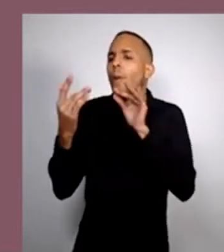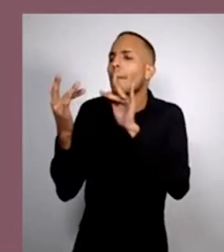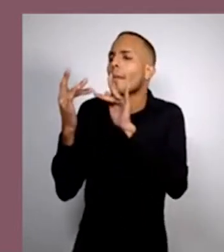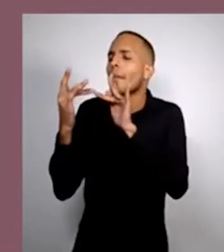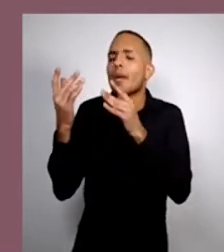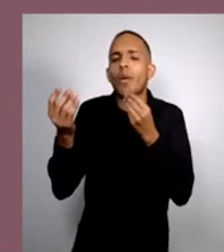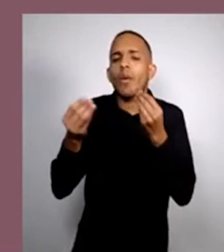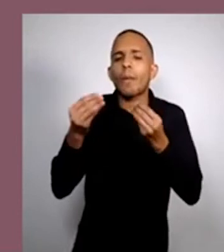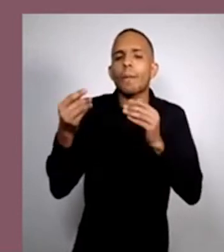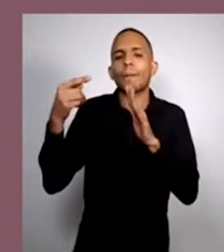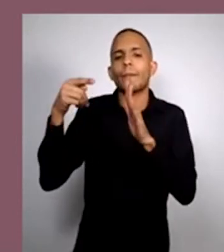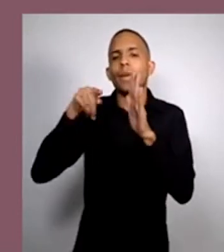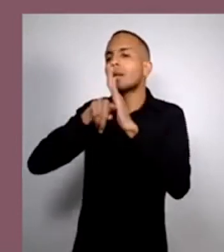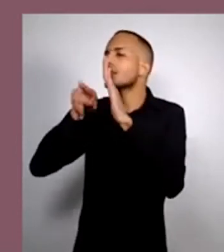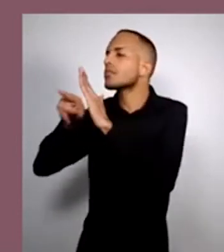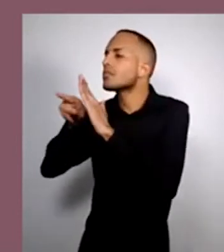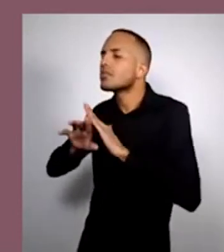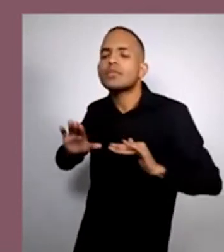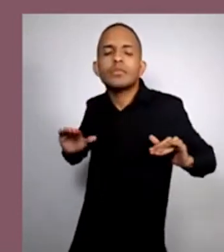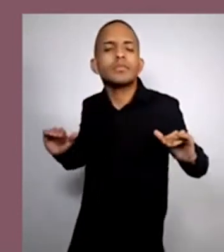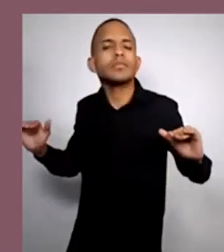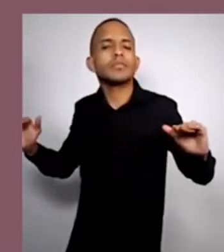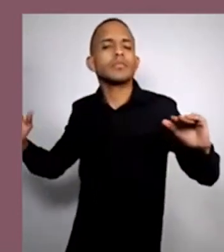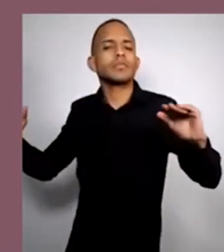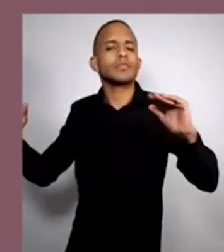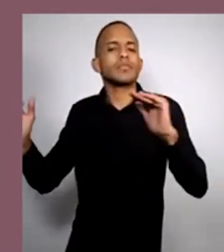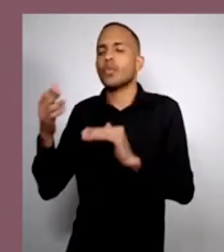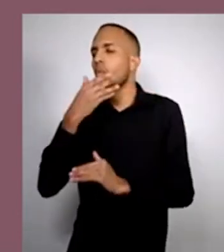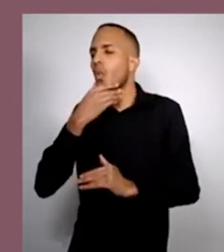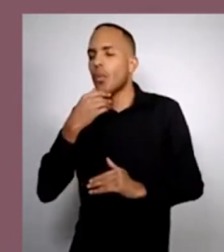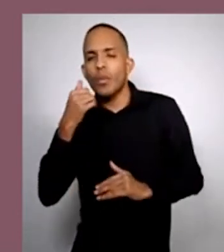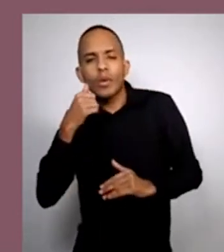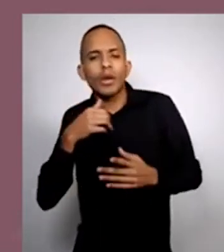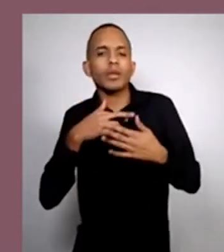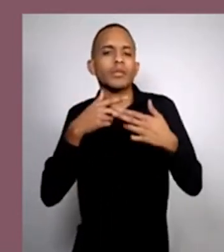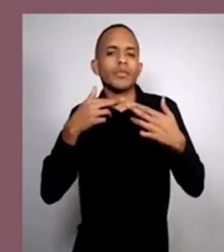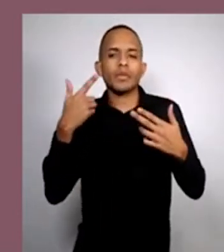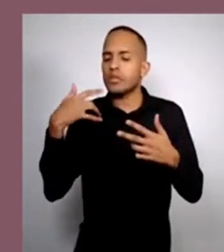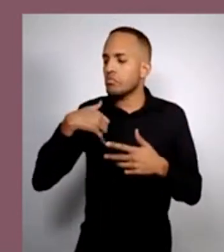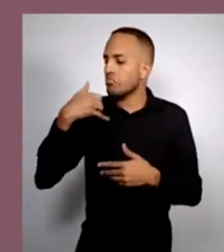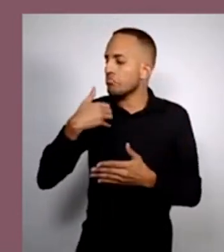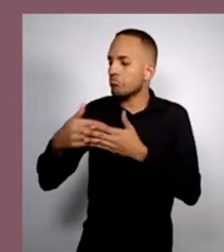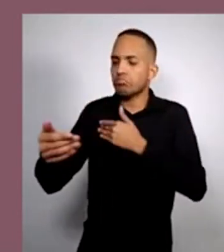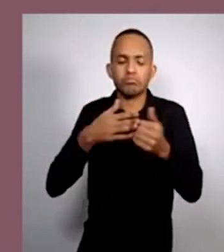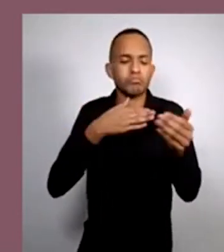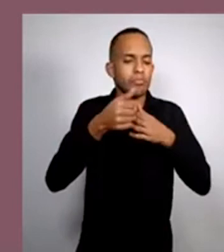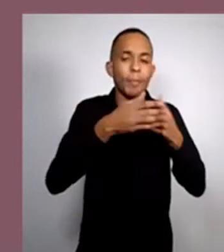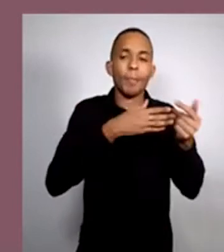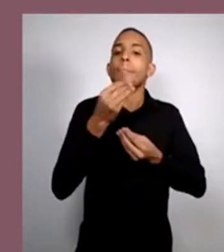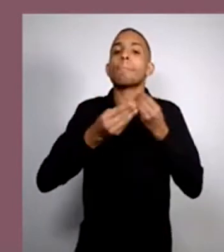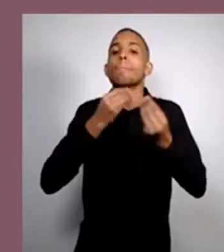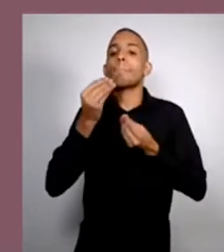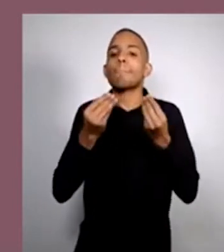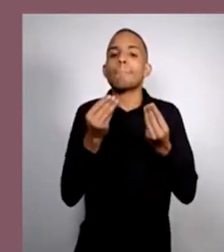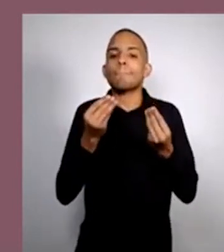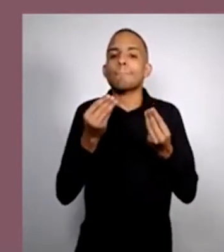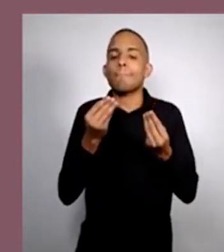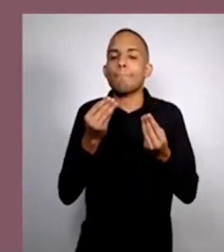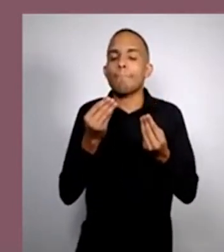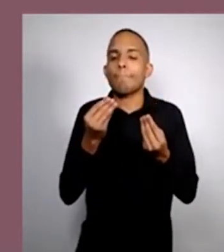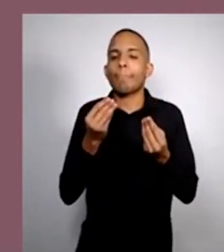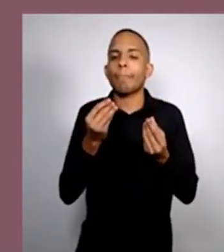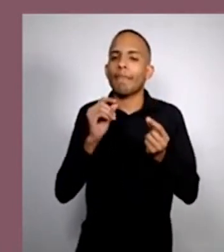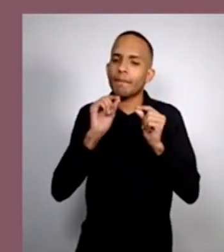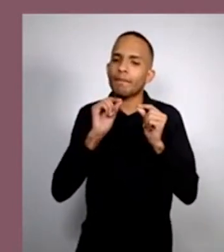perguntar, todos, né, e todas as faixas etárias, que Brasil